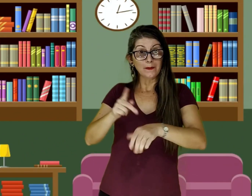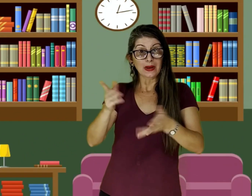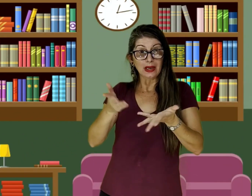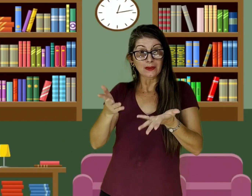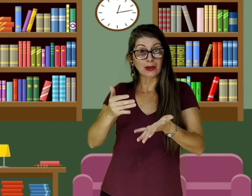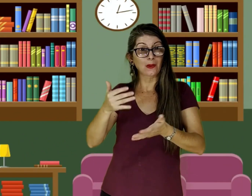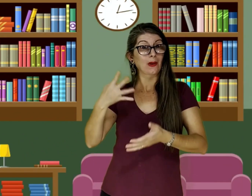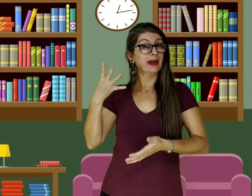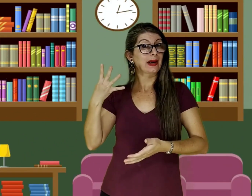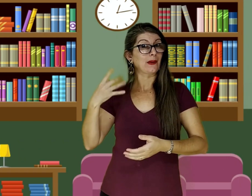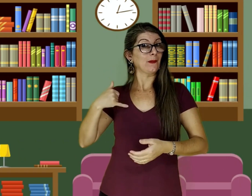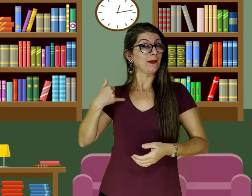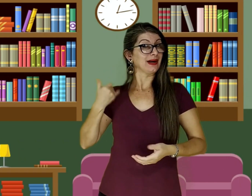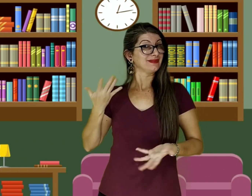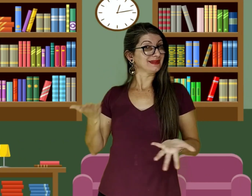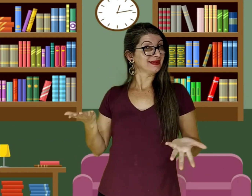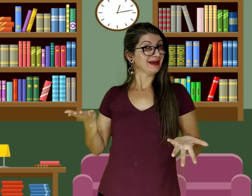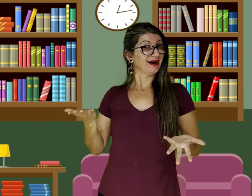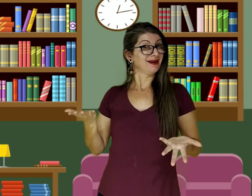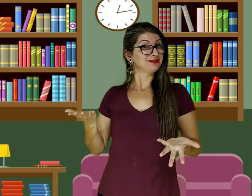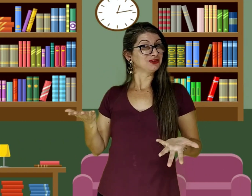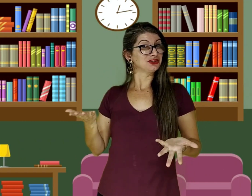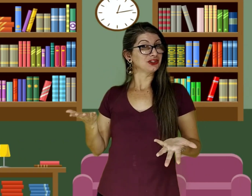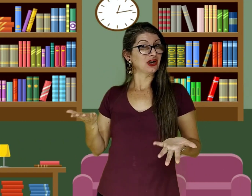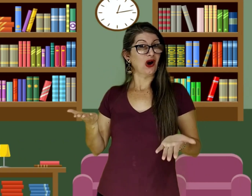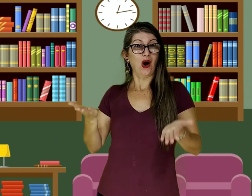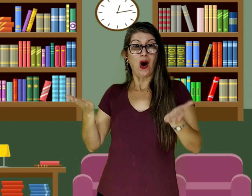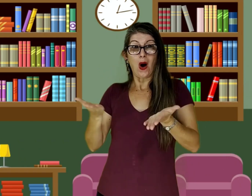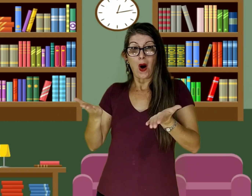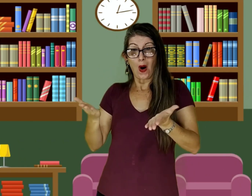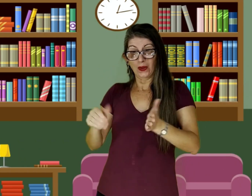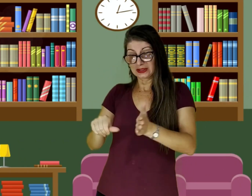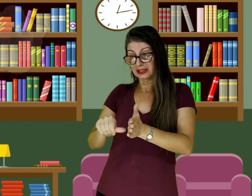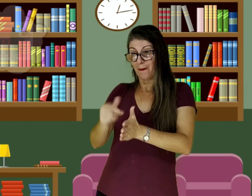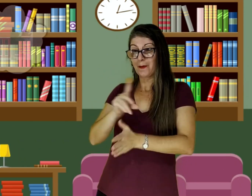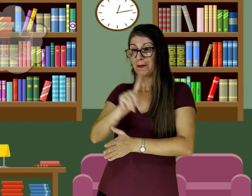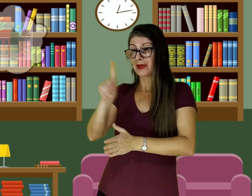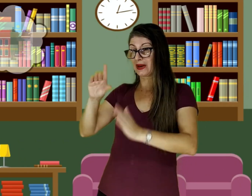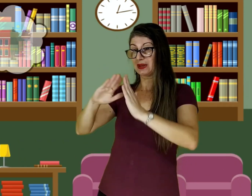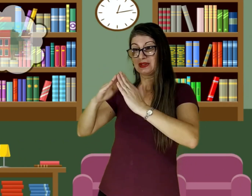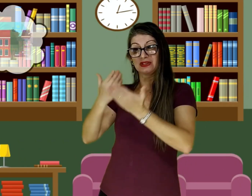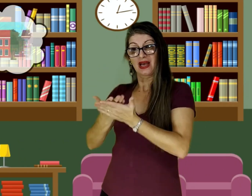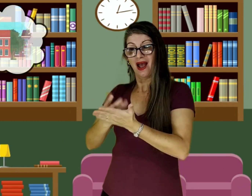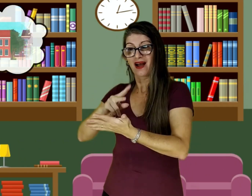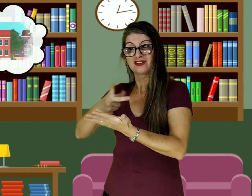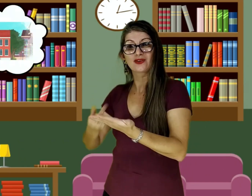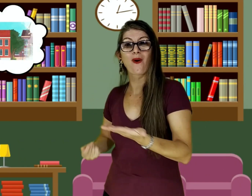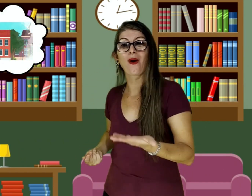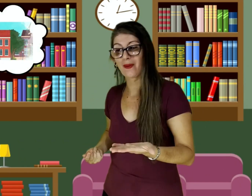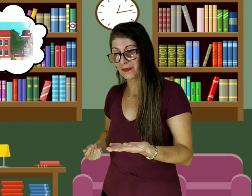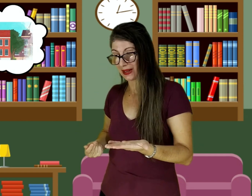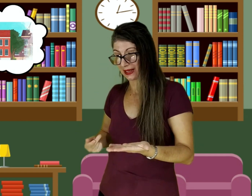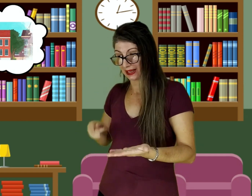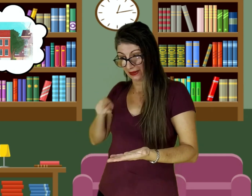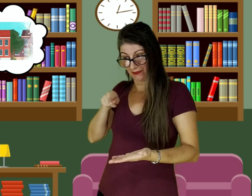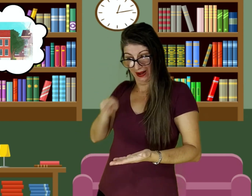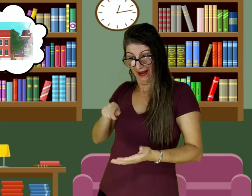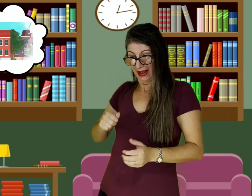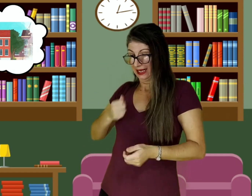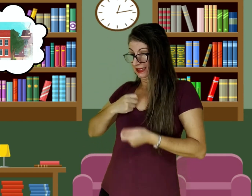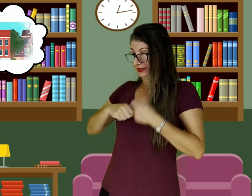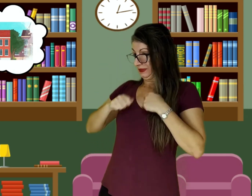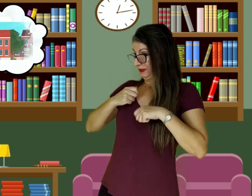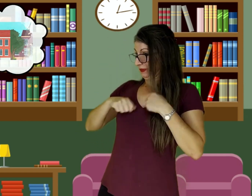Pedro agora tem 4 anos de idade. Hoje é o primeiro dia dele na escola bilíngue e ele